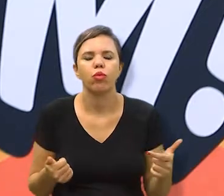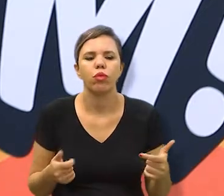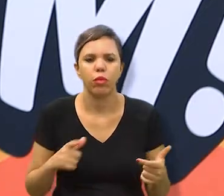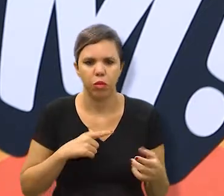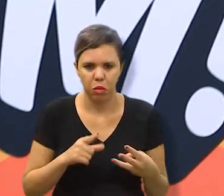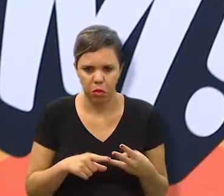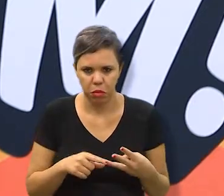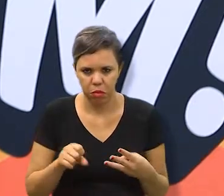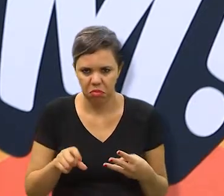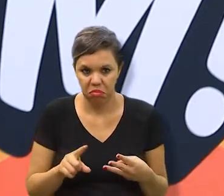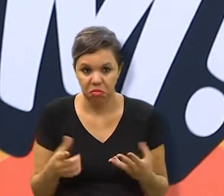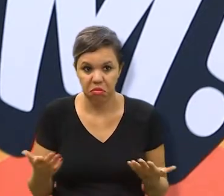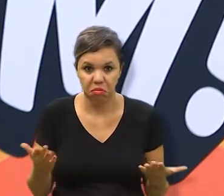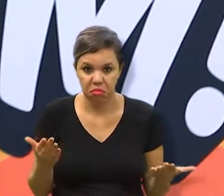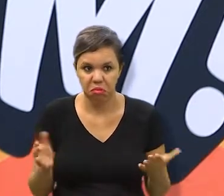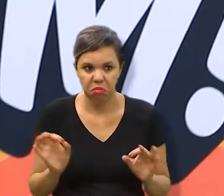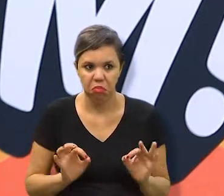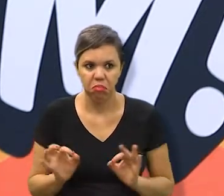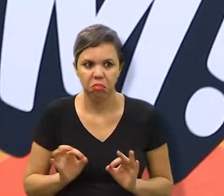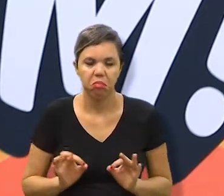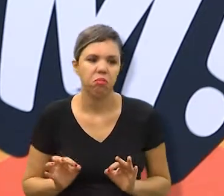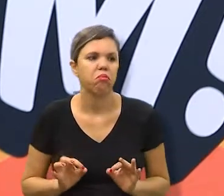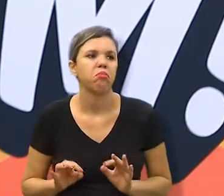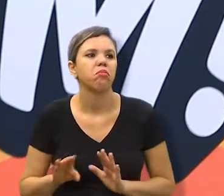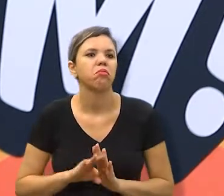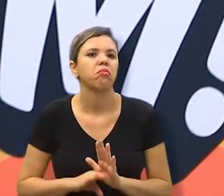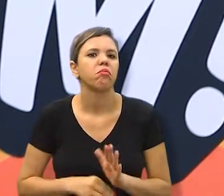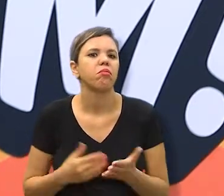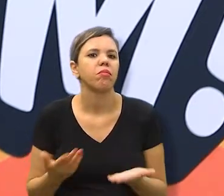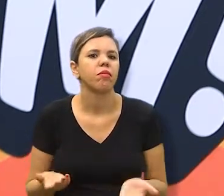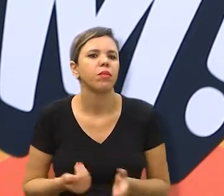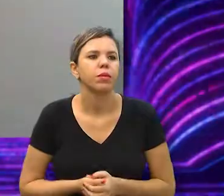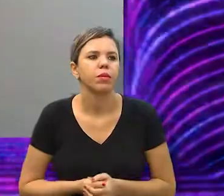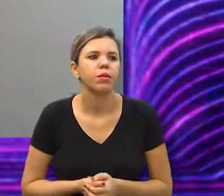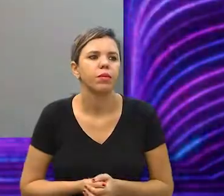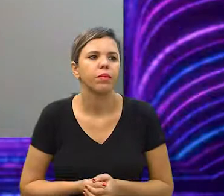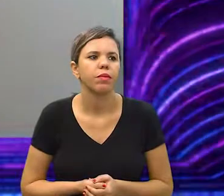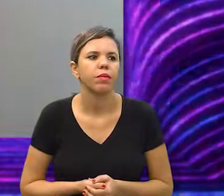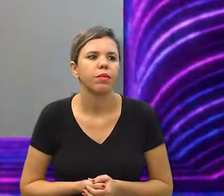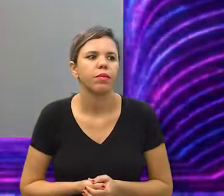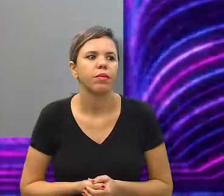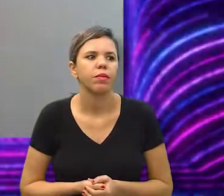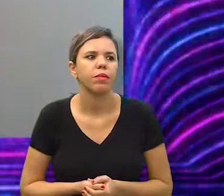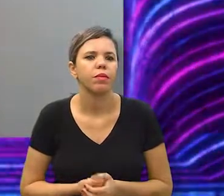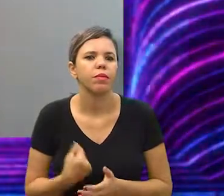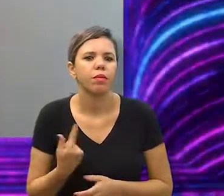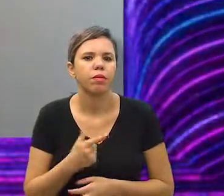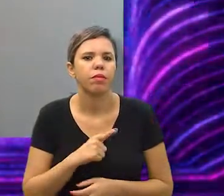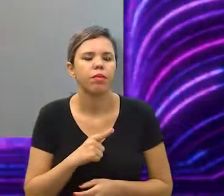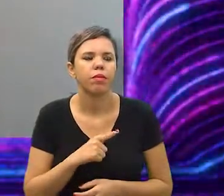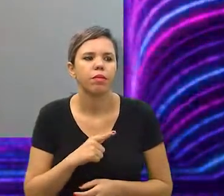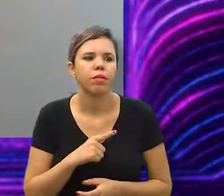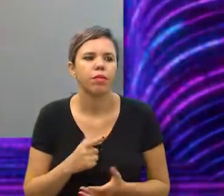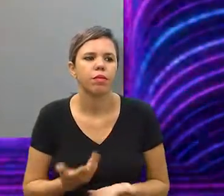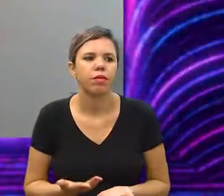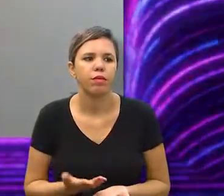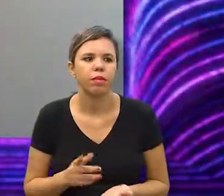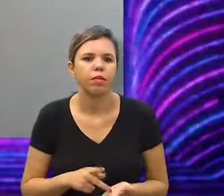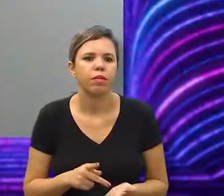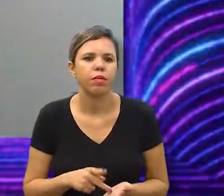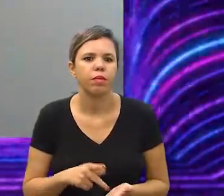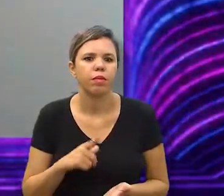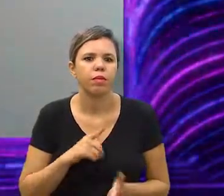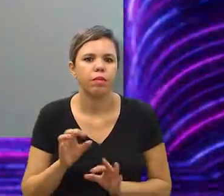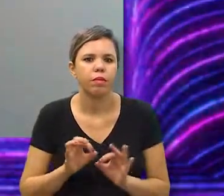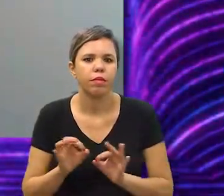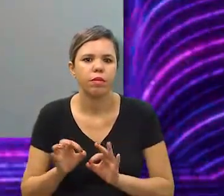vai ter o 3, né, qual que é o planejamento, o cronograma de vocês? Olha, a gente tem, na verdade, a gente